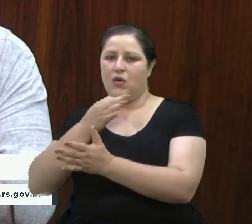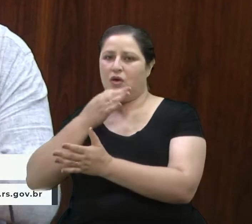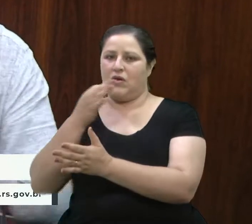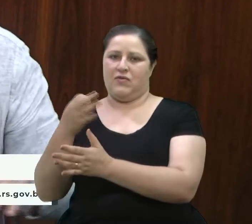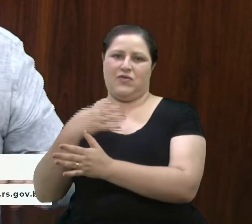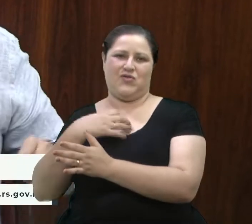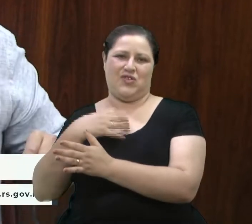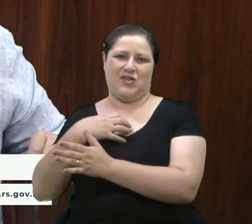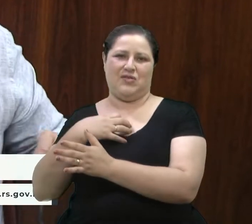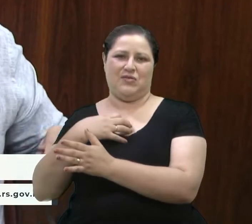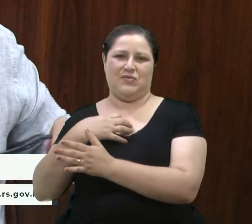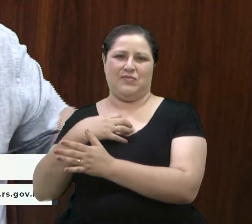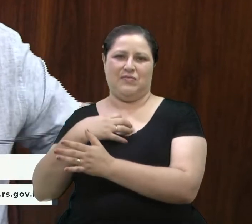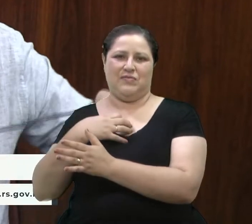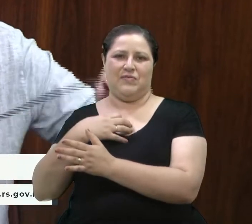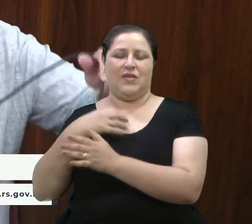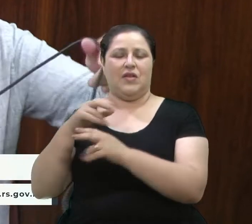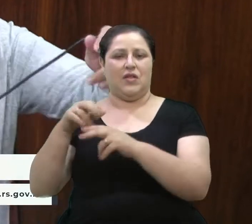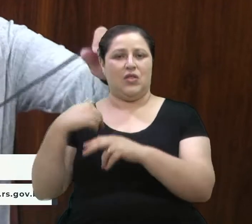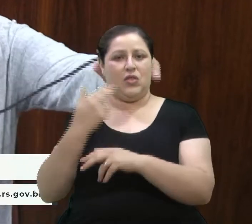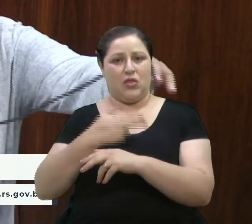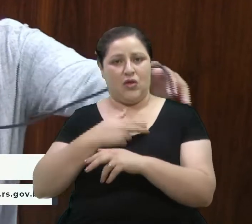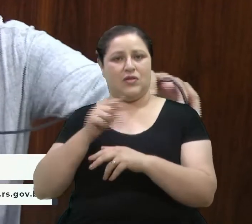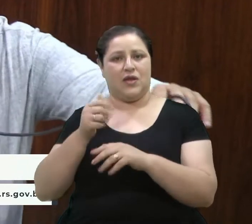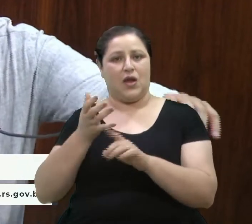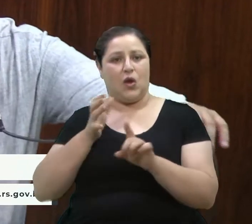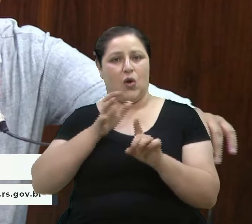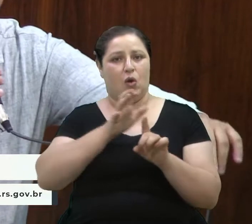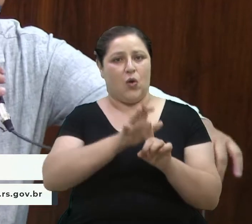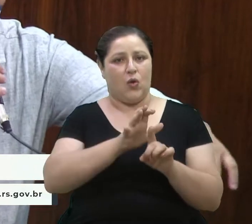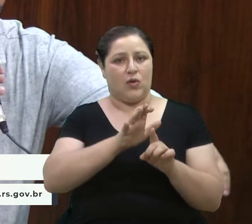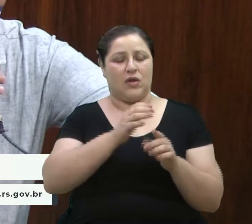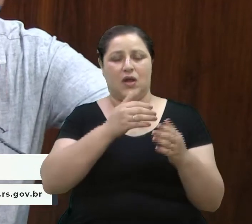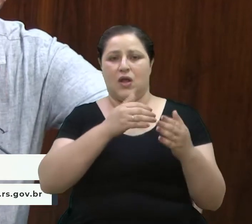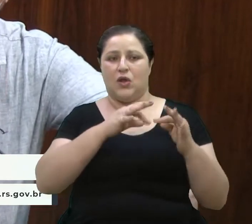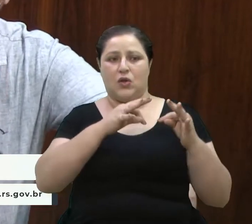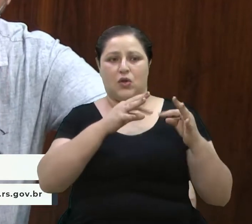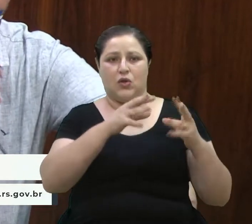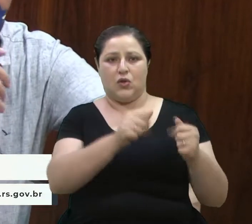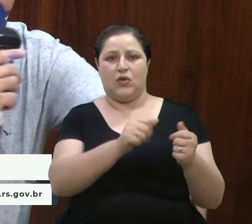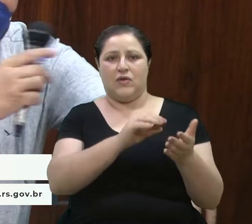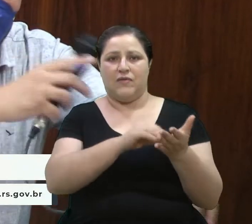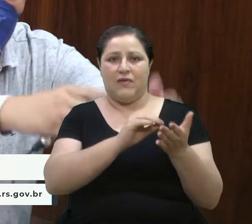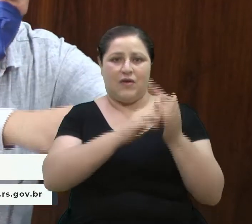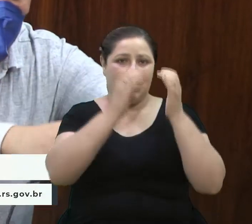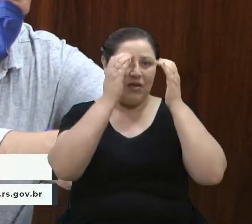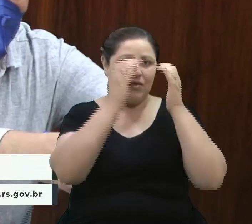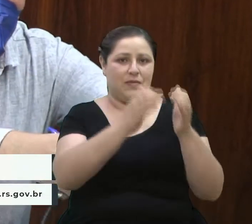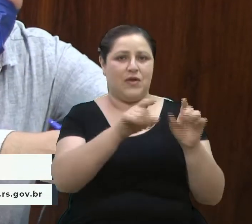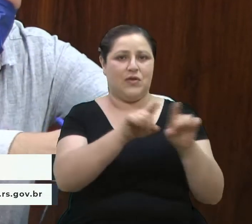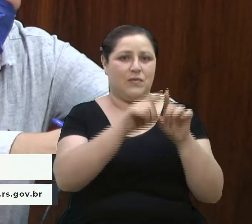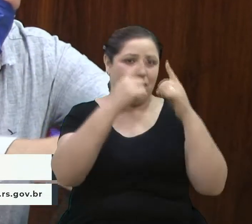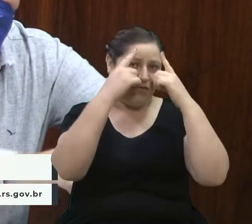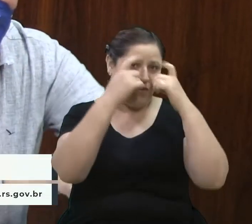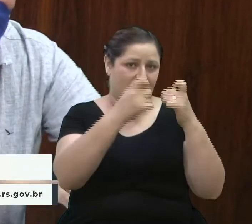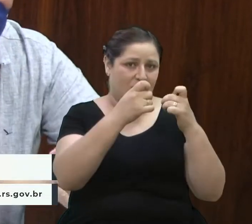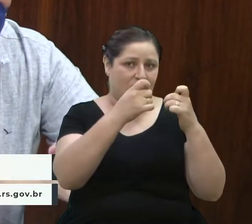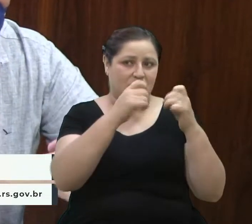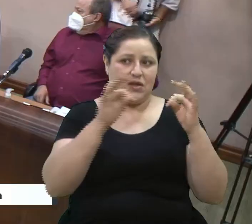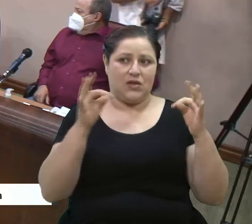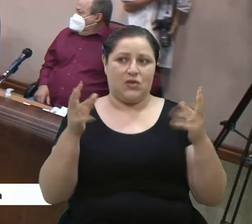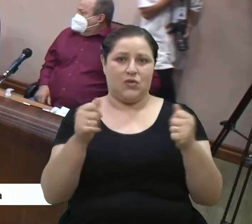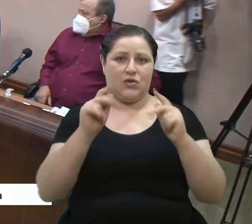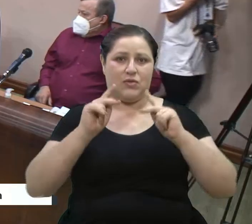possa se levantar contra qualquer ato de intolerância ou de violência contra qualquer pessoa. É isso, obrigado. Obrigado, vereador. Mais alguém?